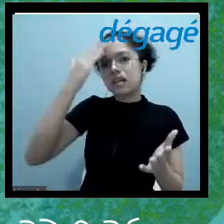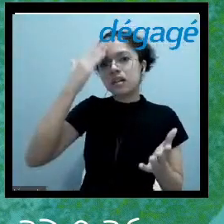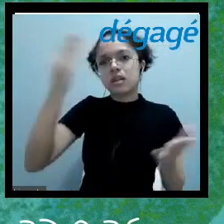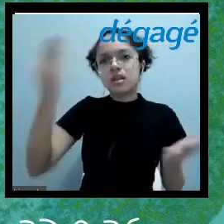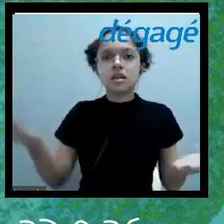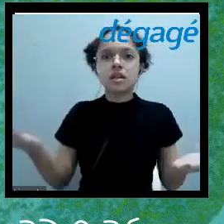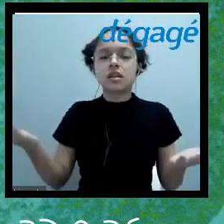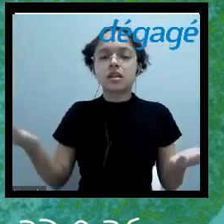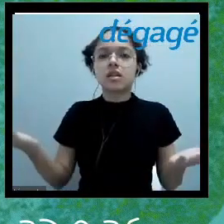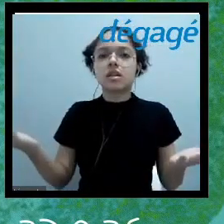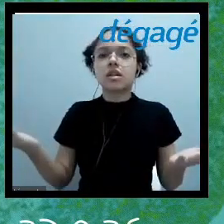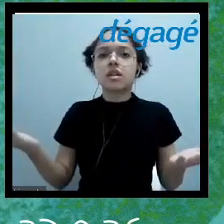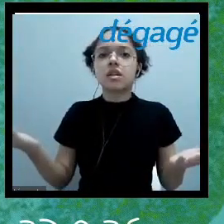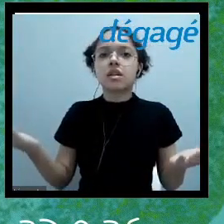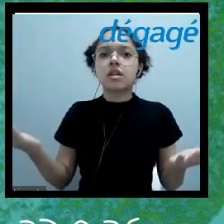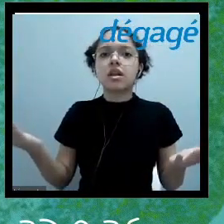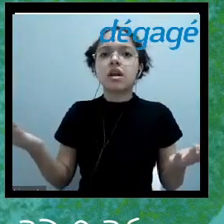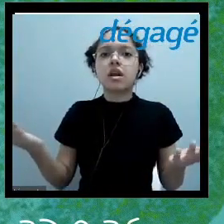como se fosse.